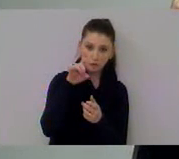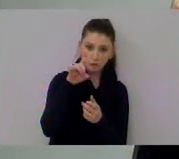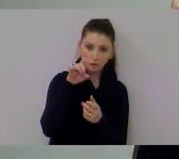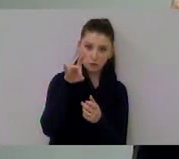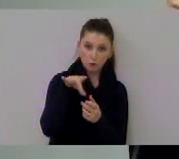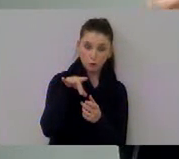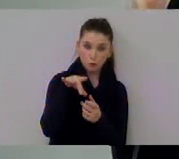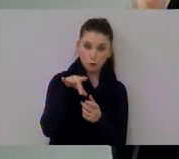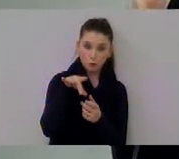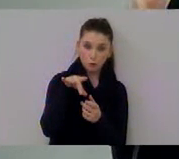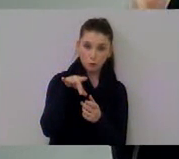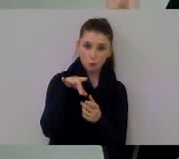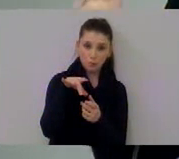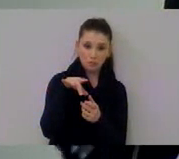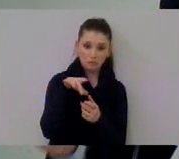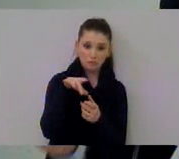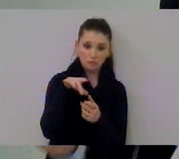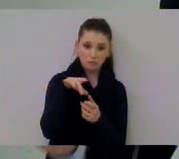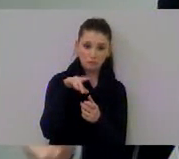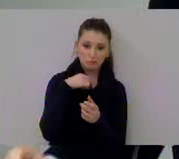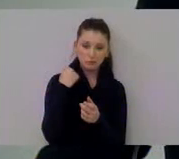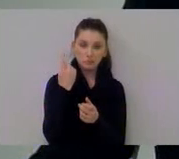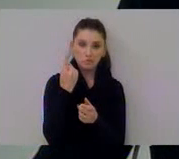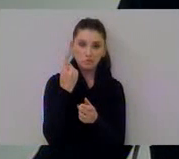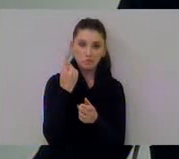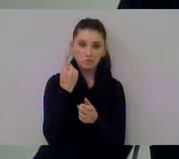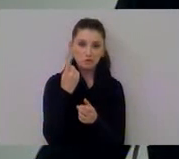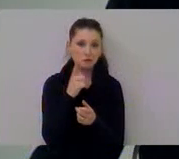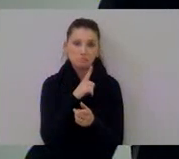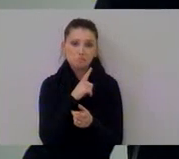vocês não tenham conhecimento,